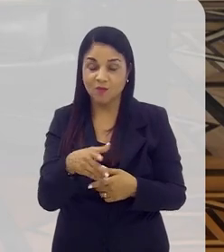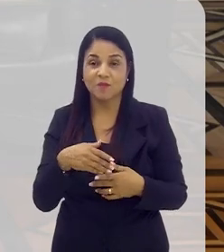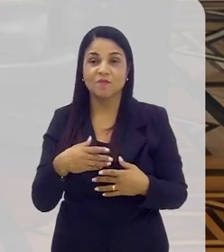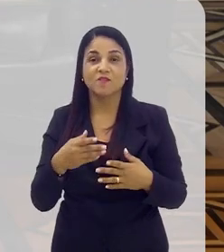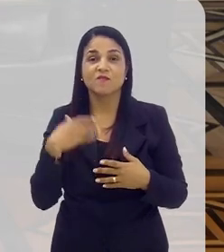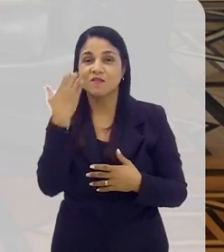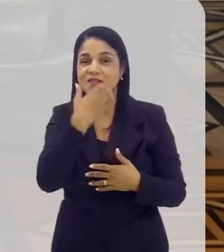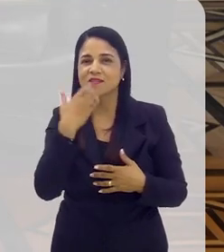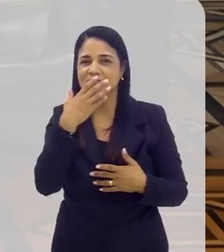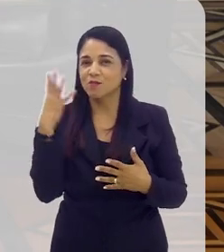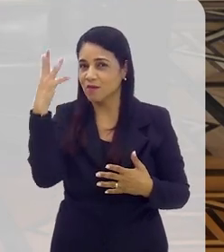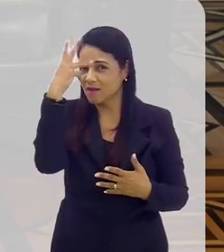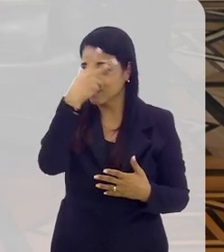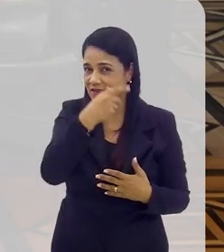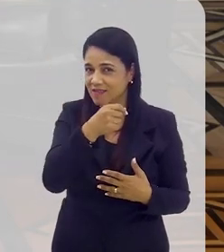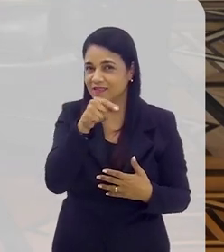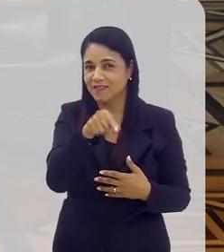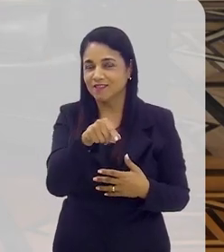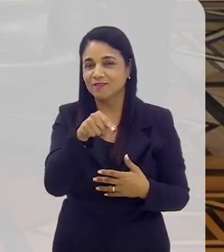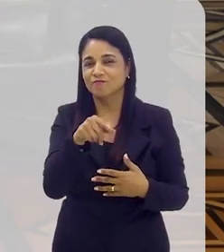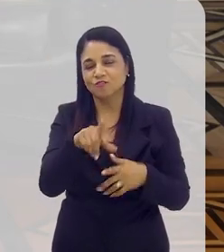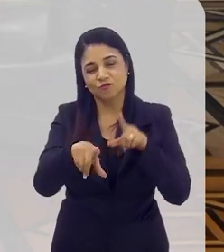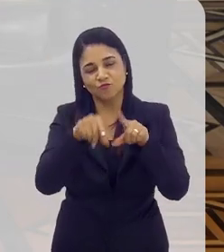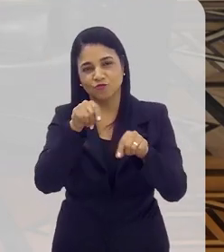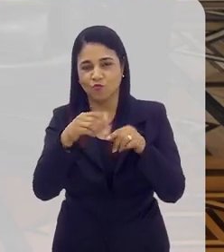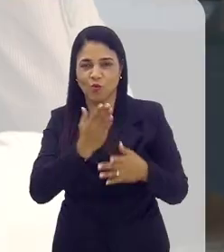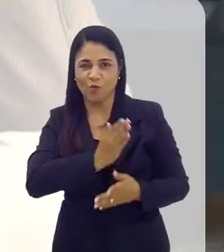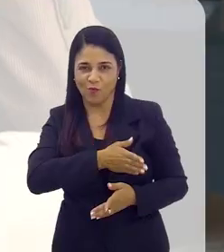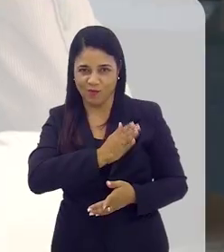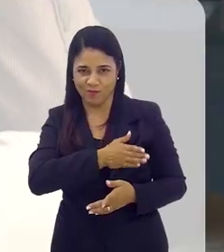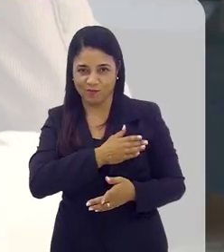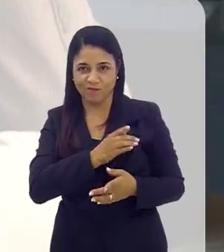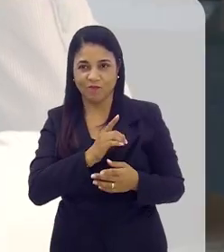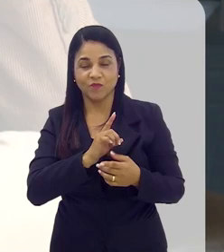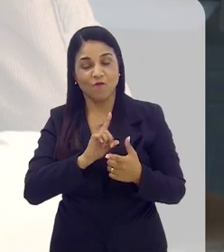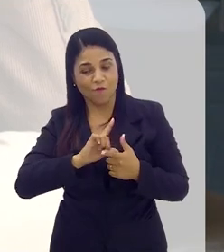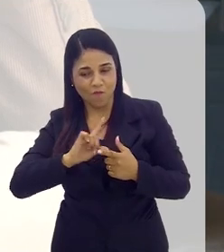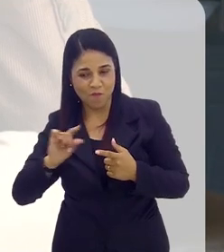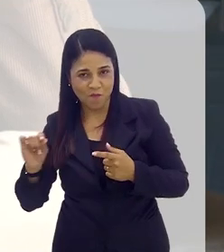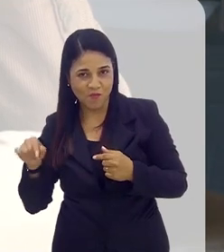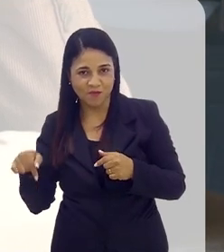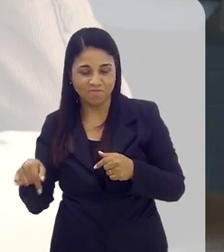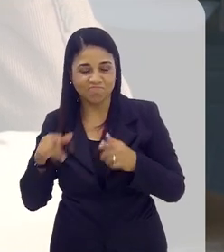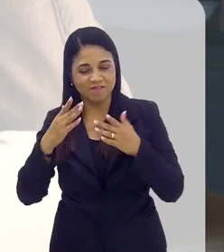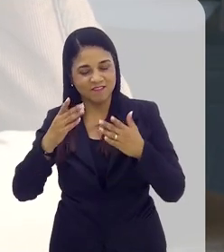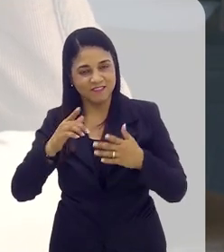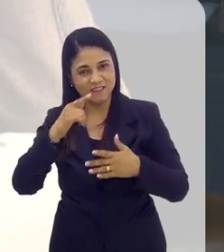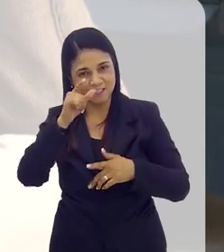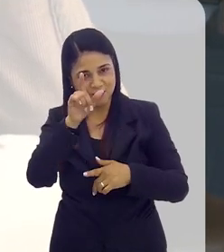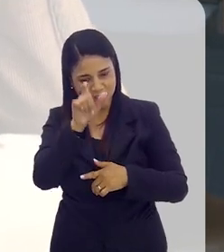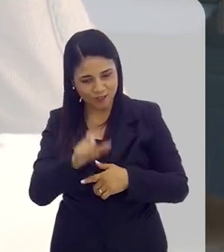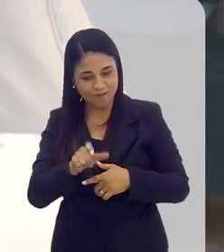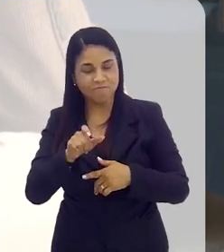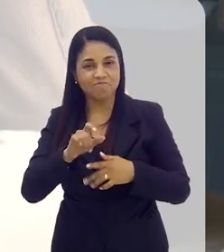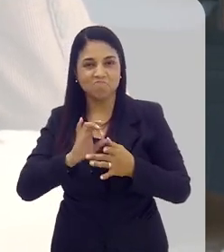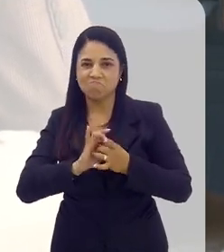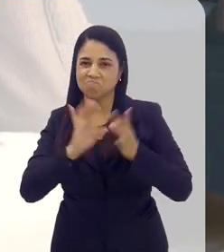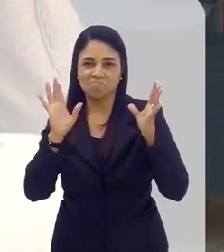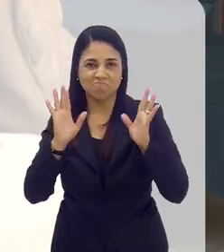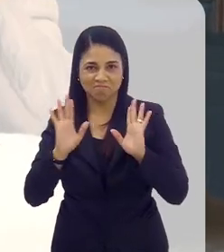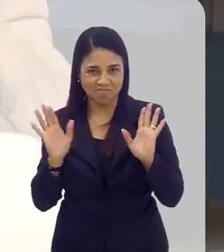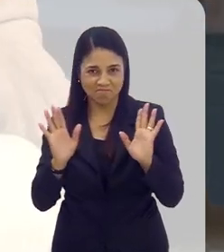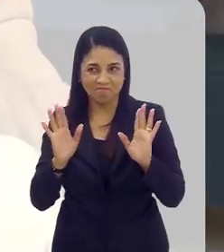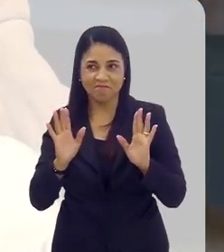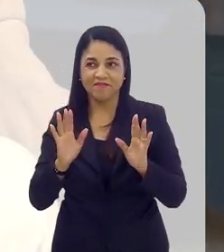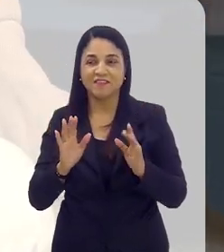Abraço para Genésio. Gente da melhor qualidade. Vou te deixar cantando uma canção linda da sua escolha, do seu coração. Então